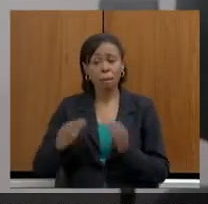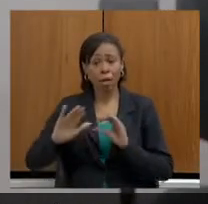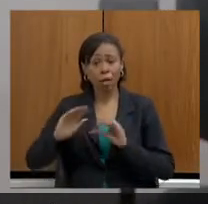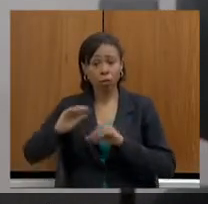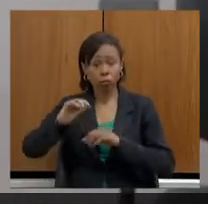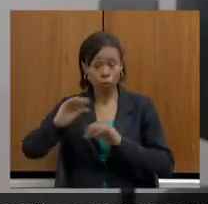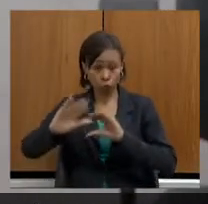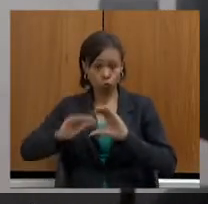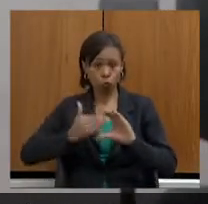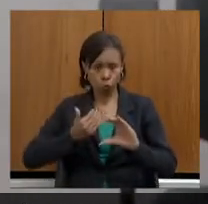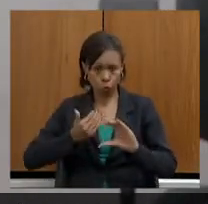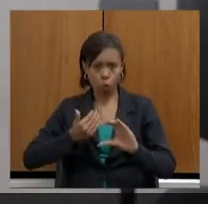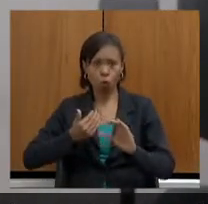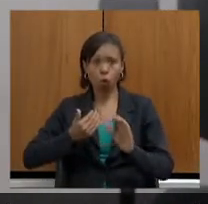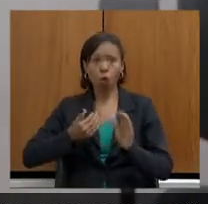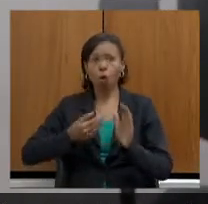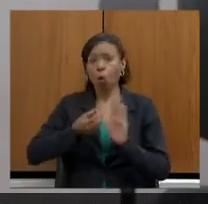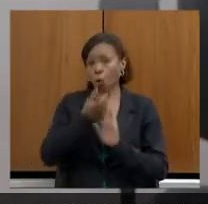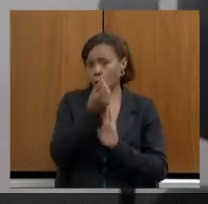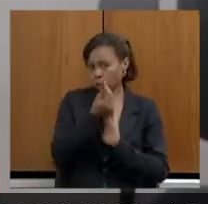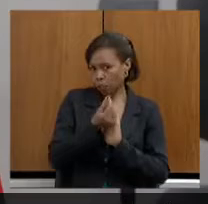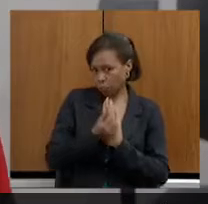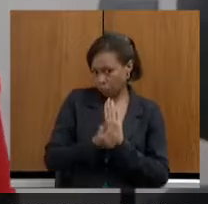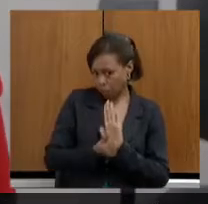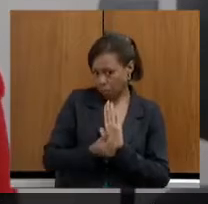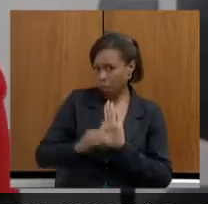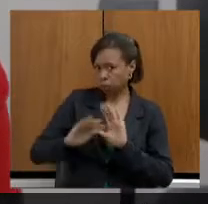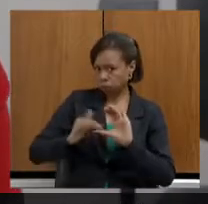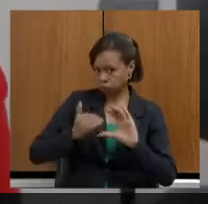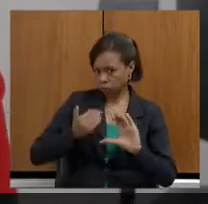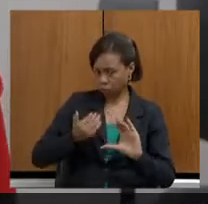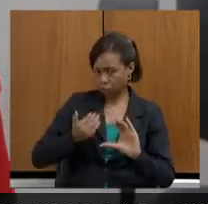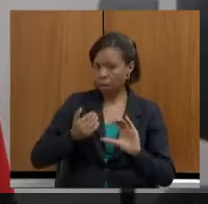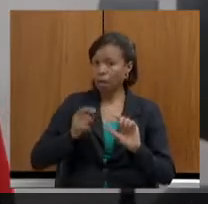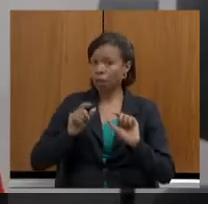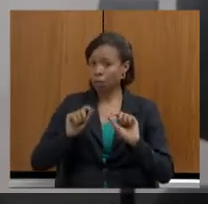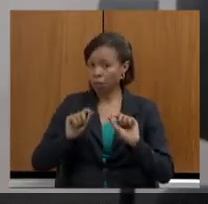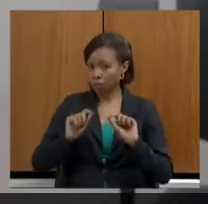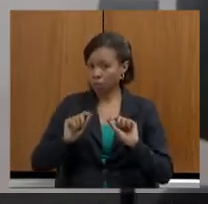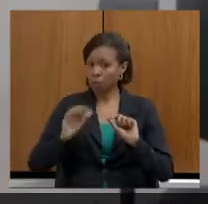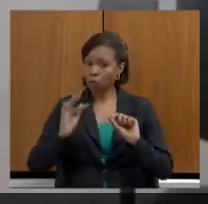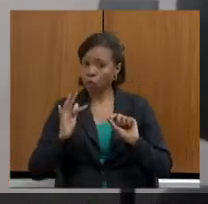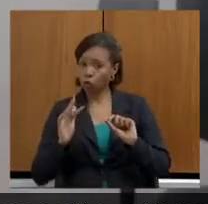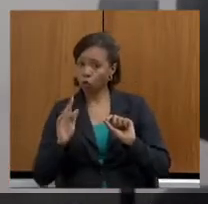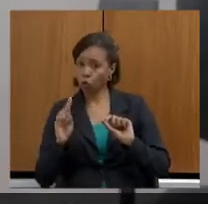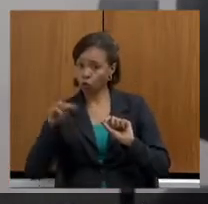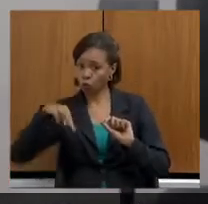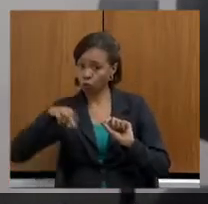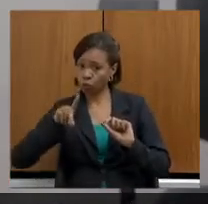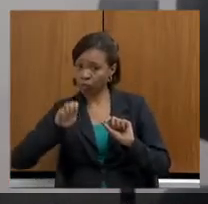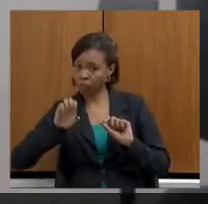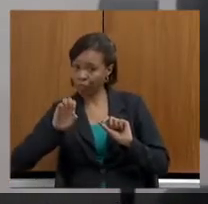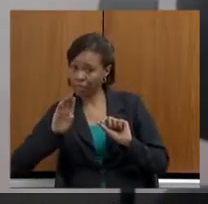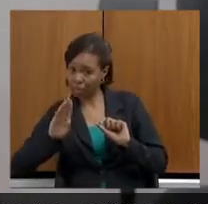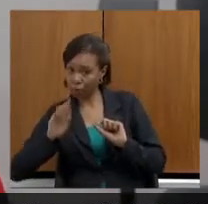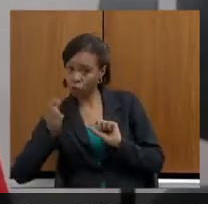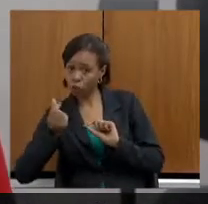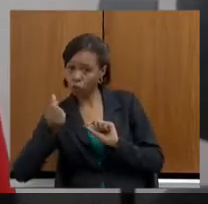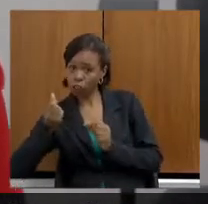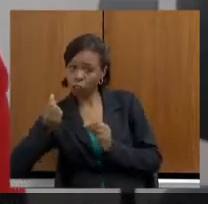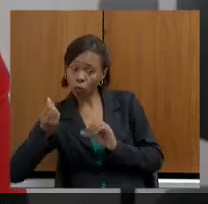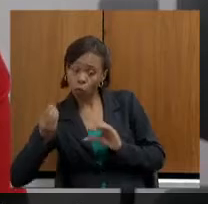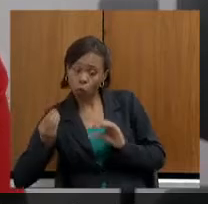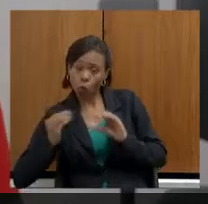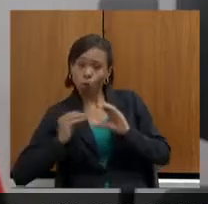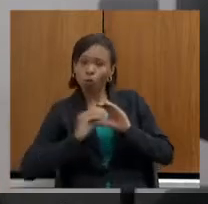prevendo-se recursos do fundeb e para o projeto somar tão partir do ano que vem dinheiro do fundeb